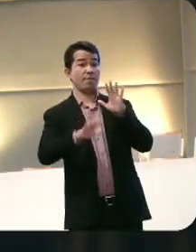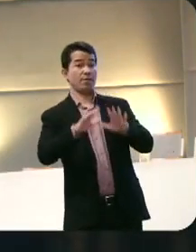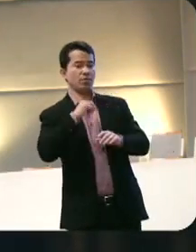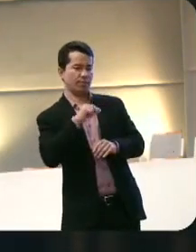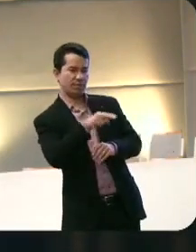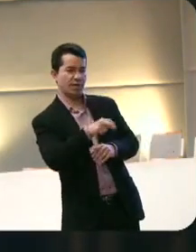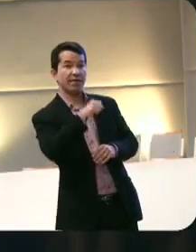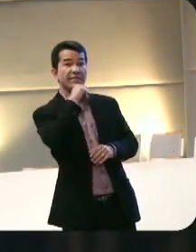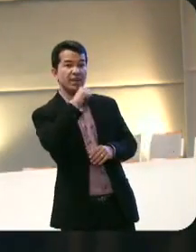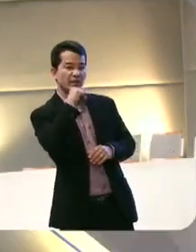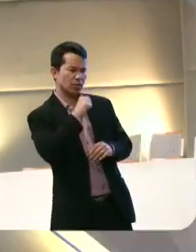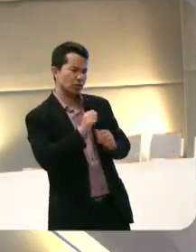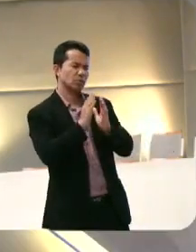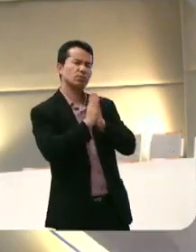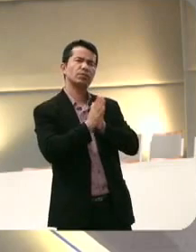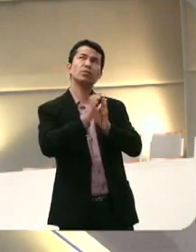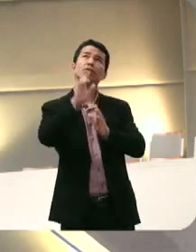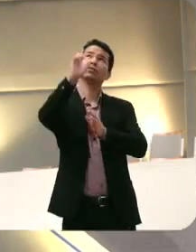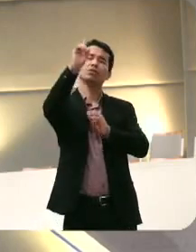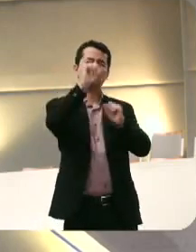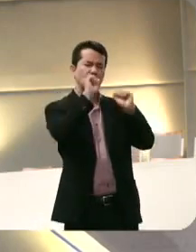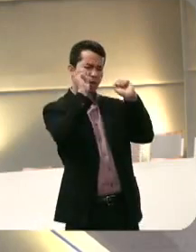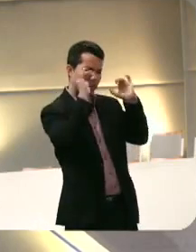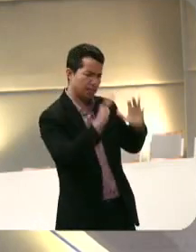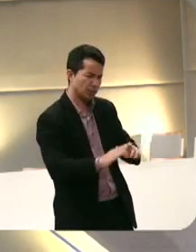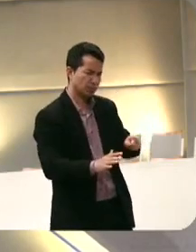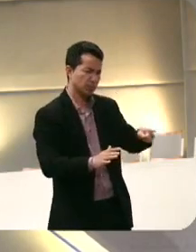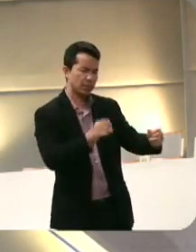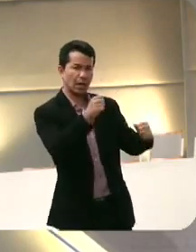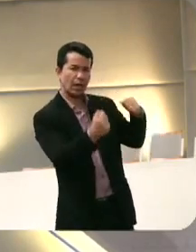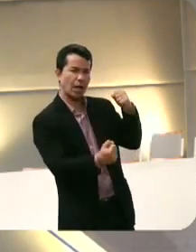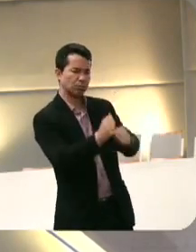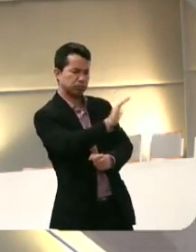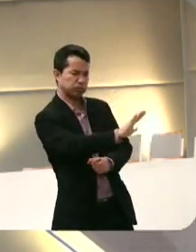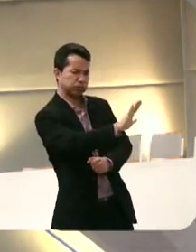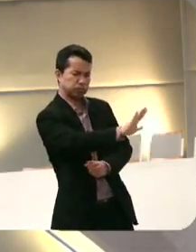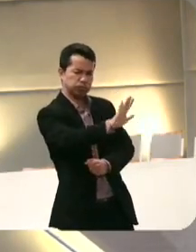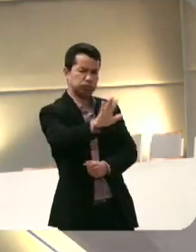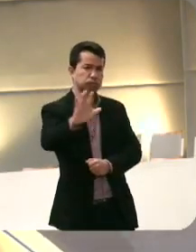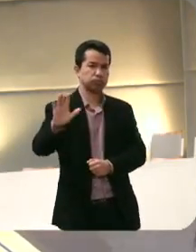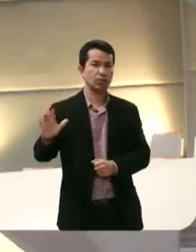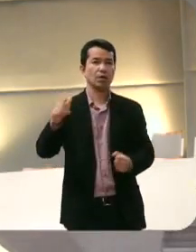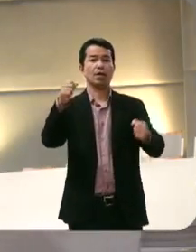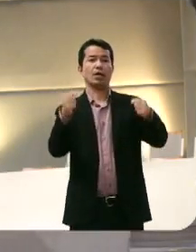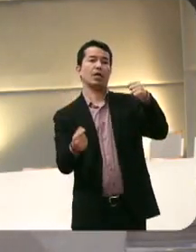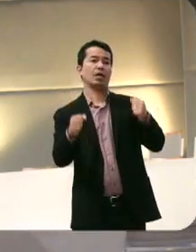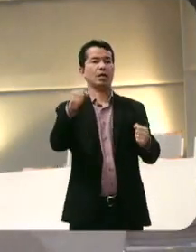assim, eu falava: Deus, esse aqui está precisando mais, abençoa. E orando pelos carros.